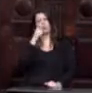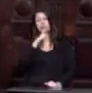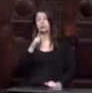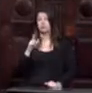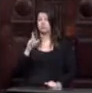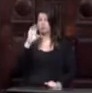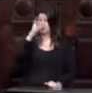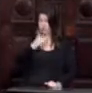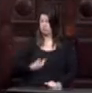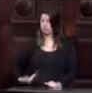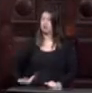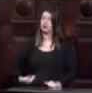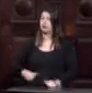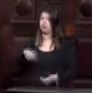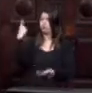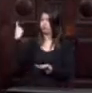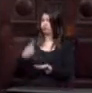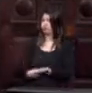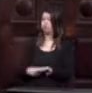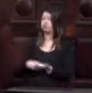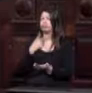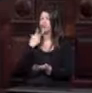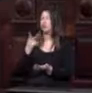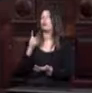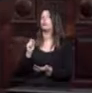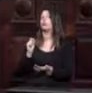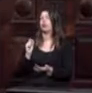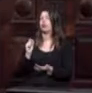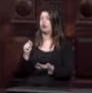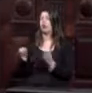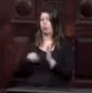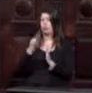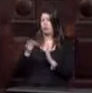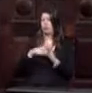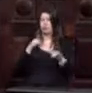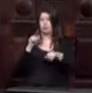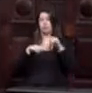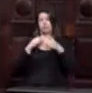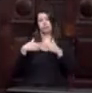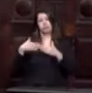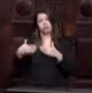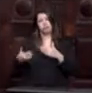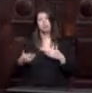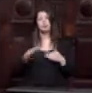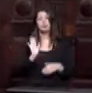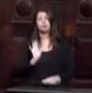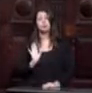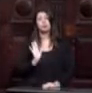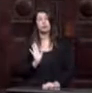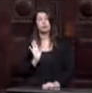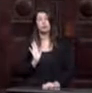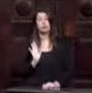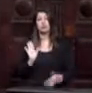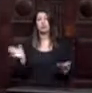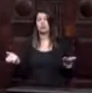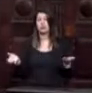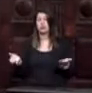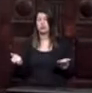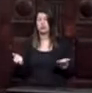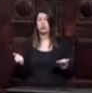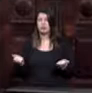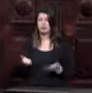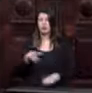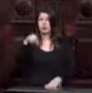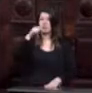Líderes que houve um acordo para que isso pudesse ser corrigido posteriormente, mas nós preferimos que